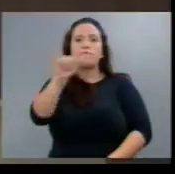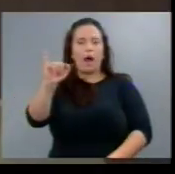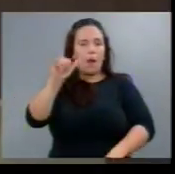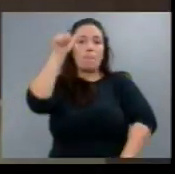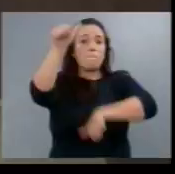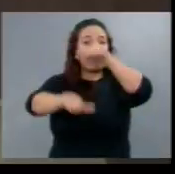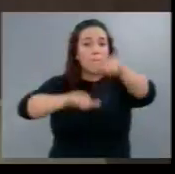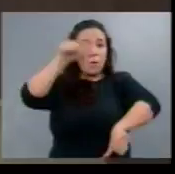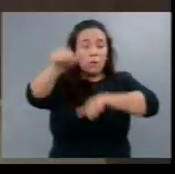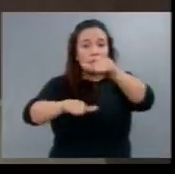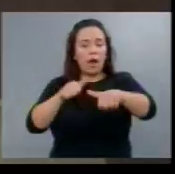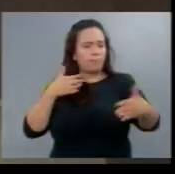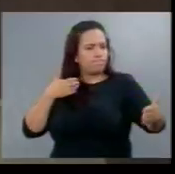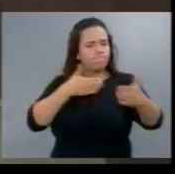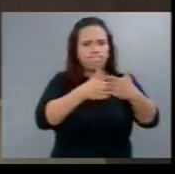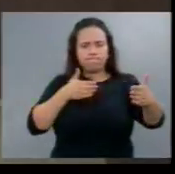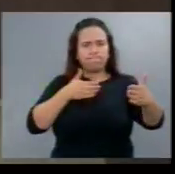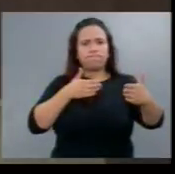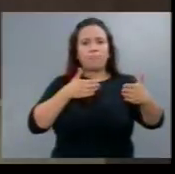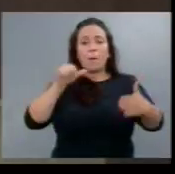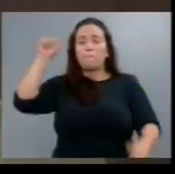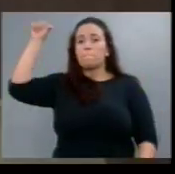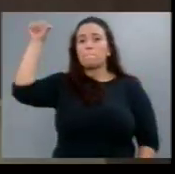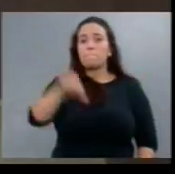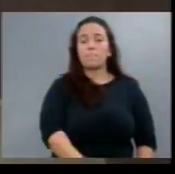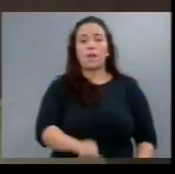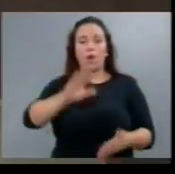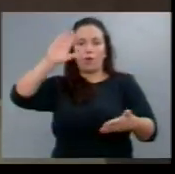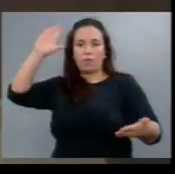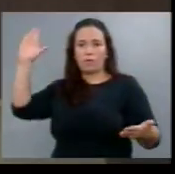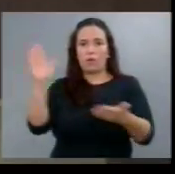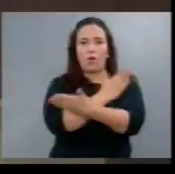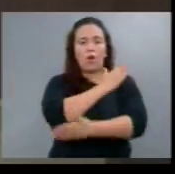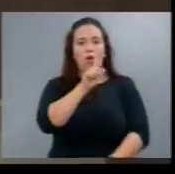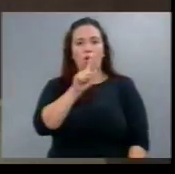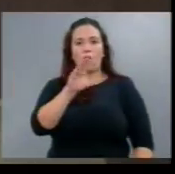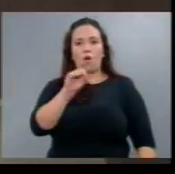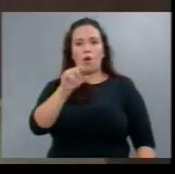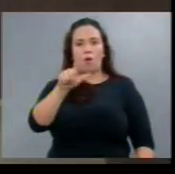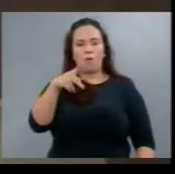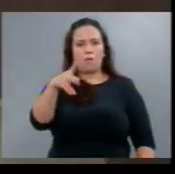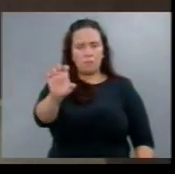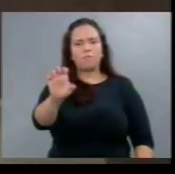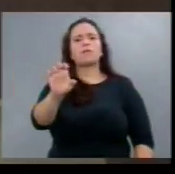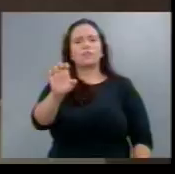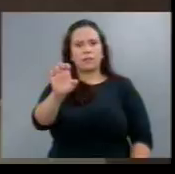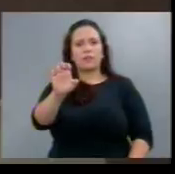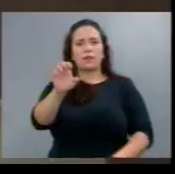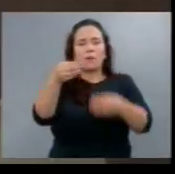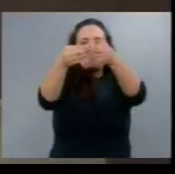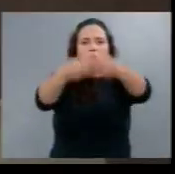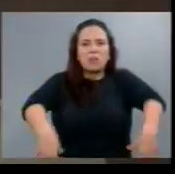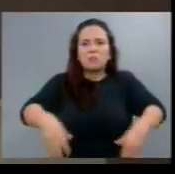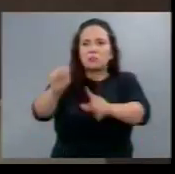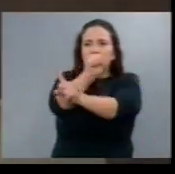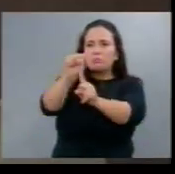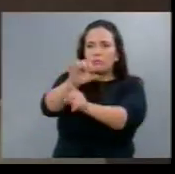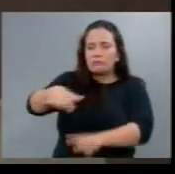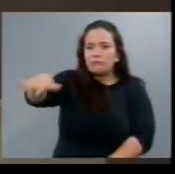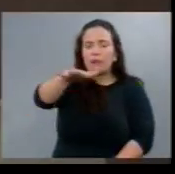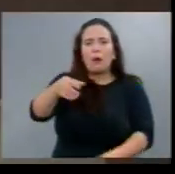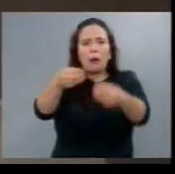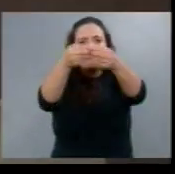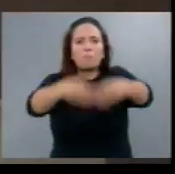este que pode ser o pior golpe dado na arquitetura da proteção social, dos